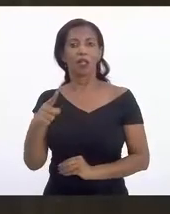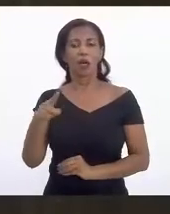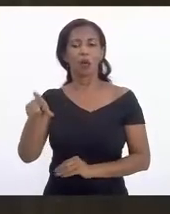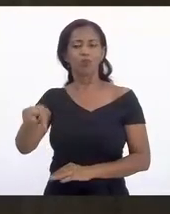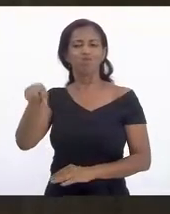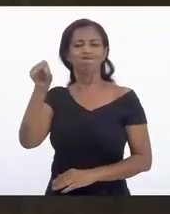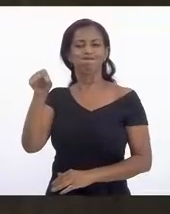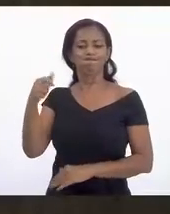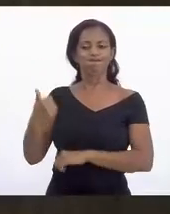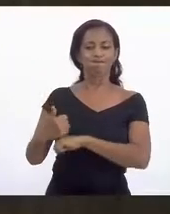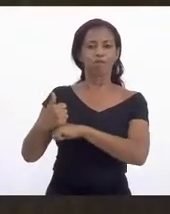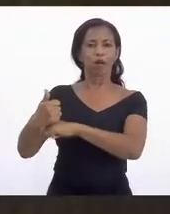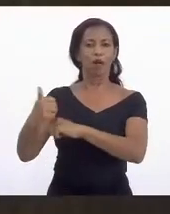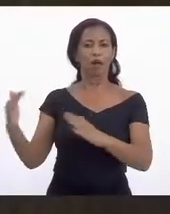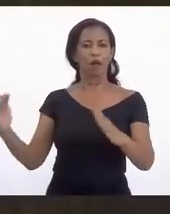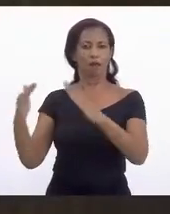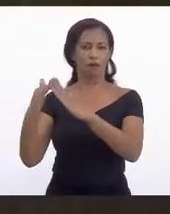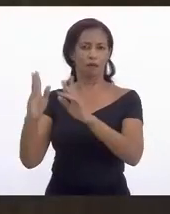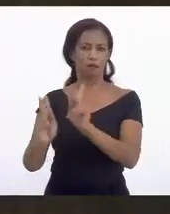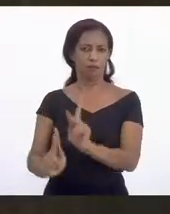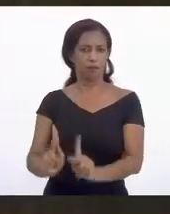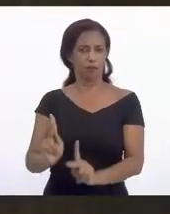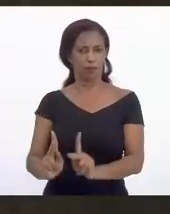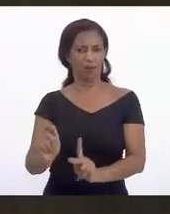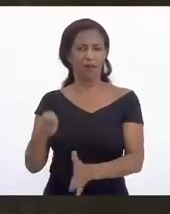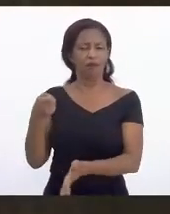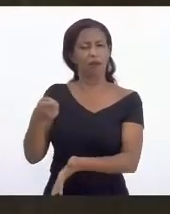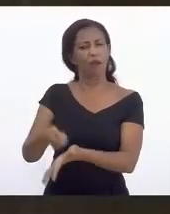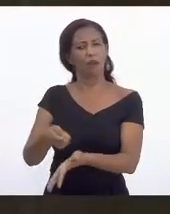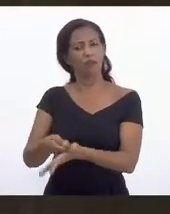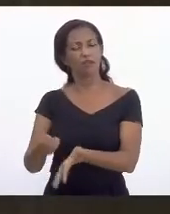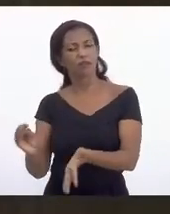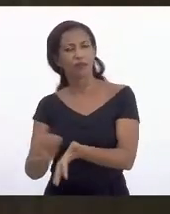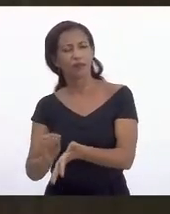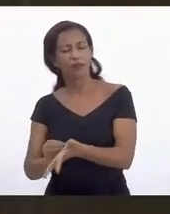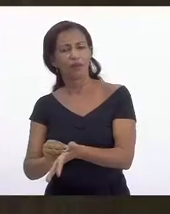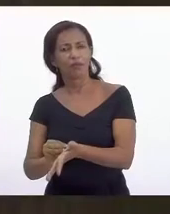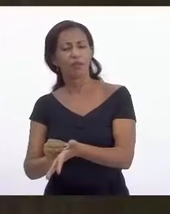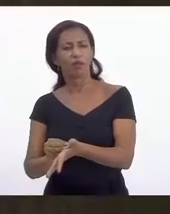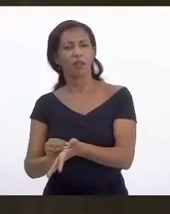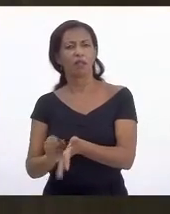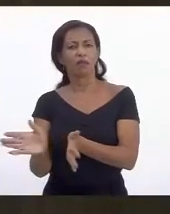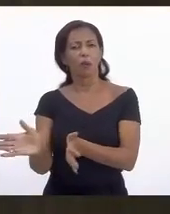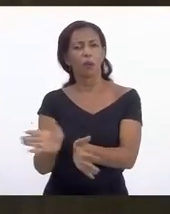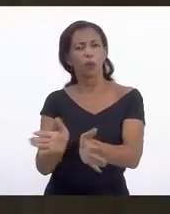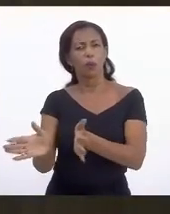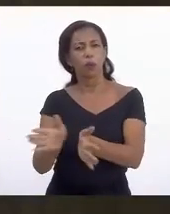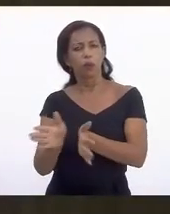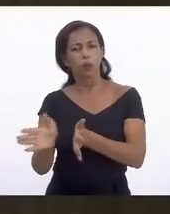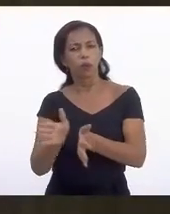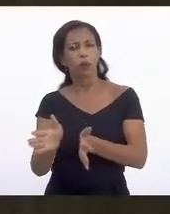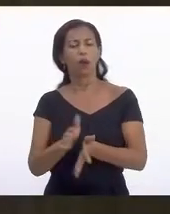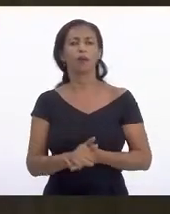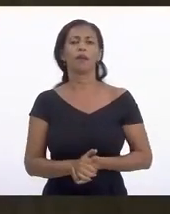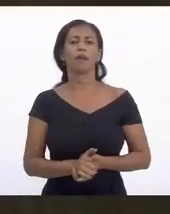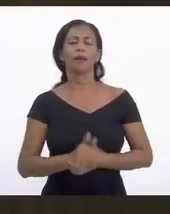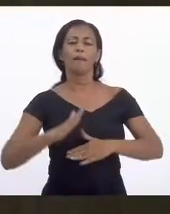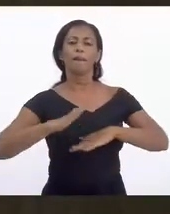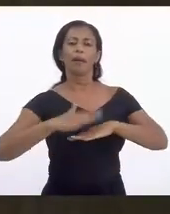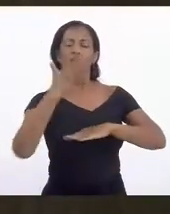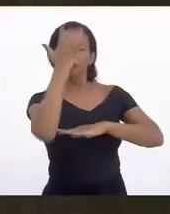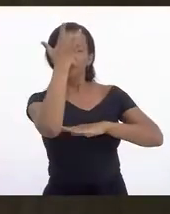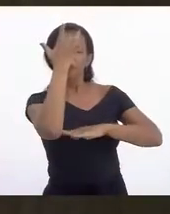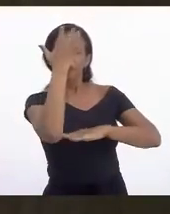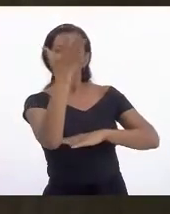priorizar a habitação popular, de não garantir habitação de acesso, né, mais